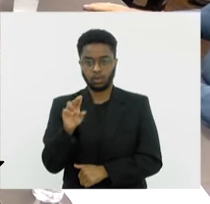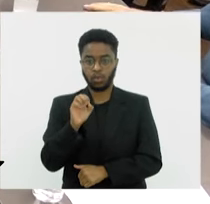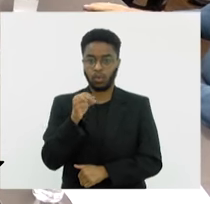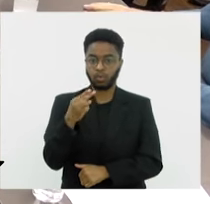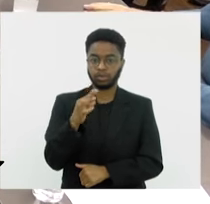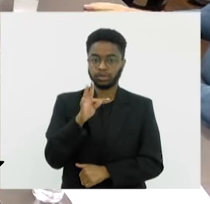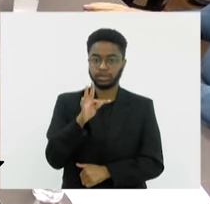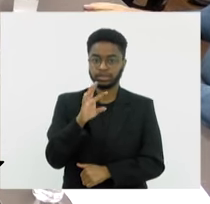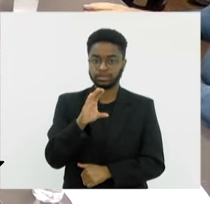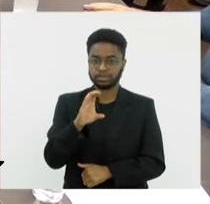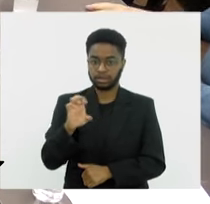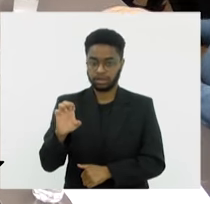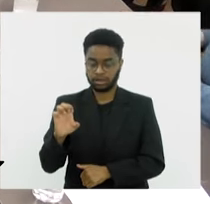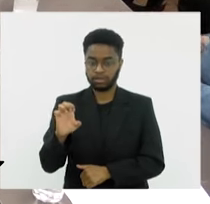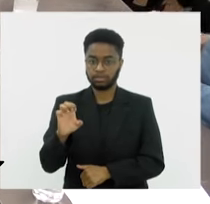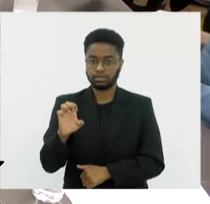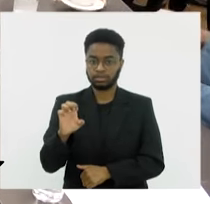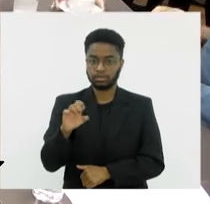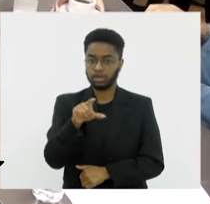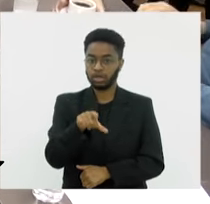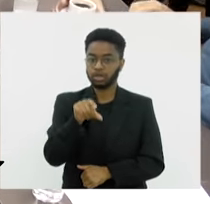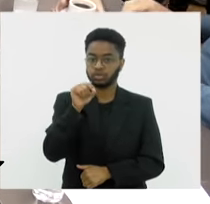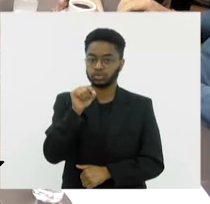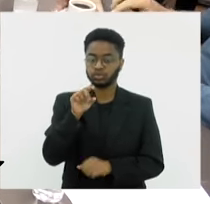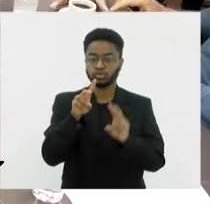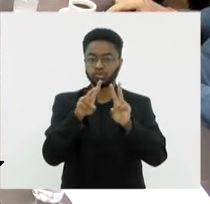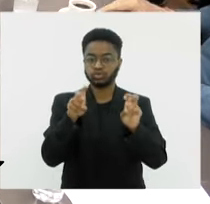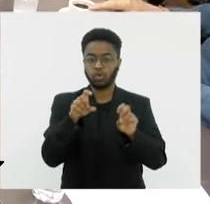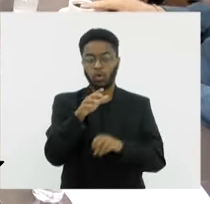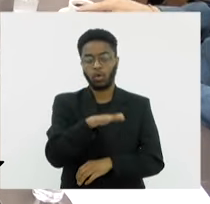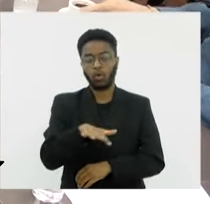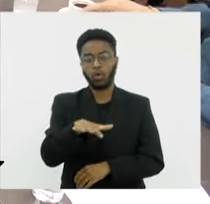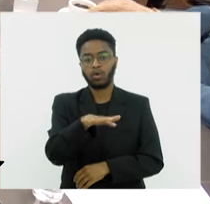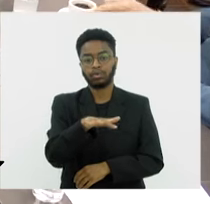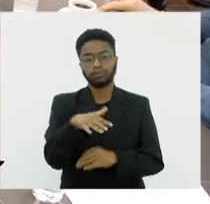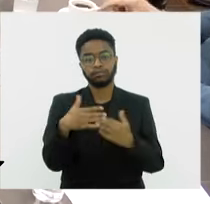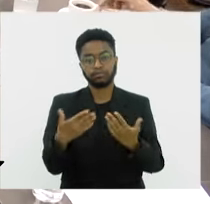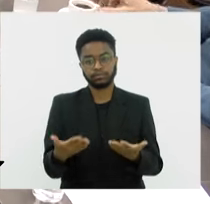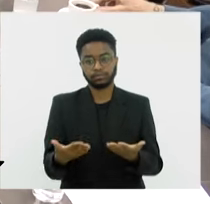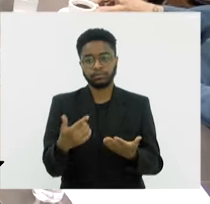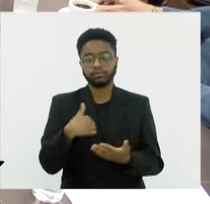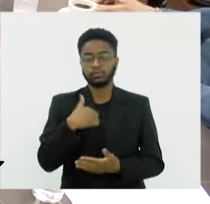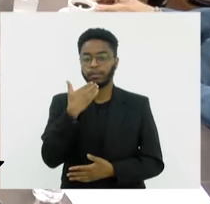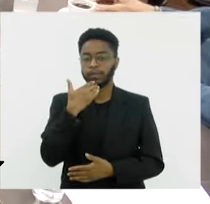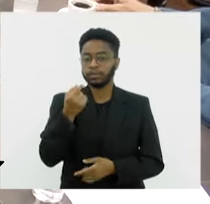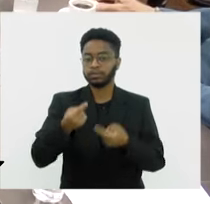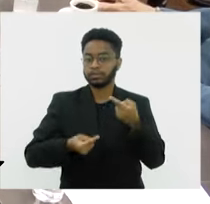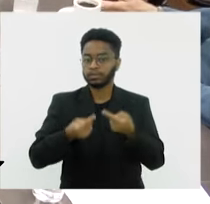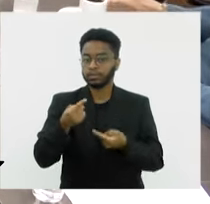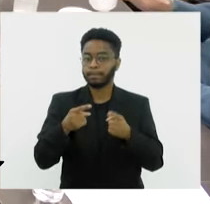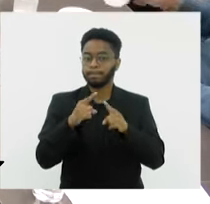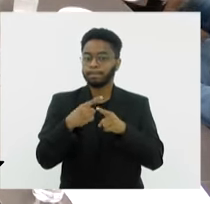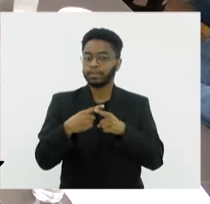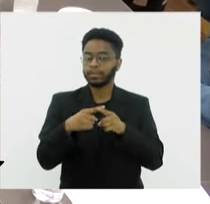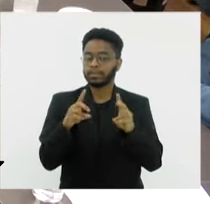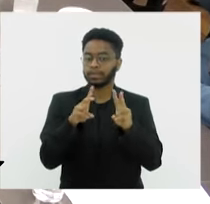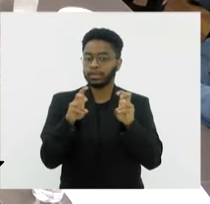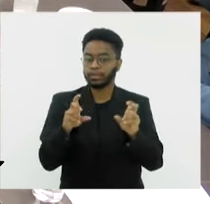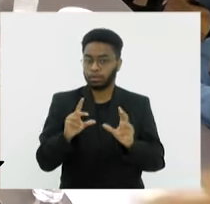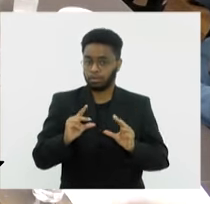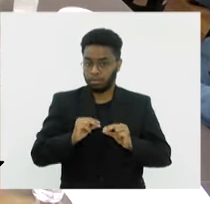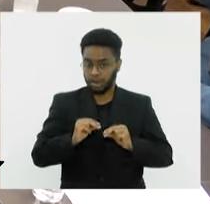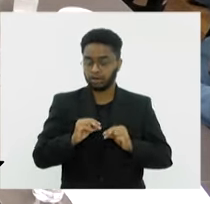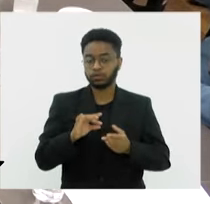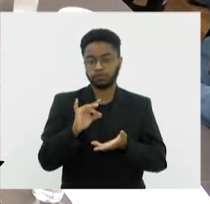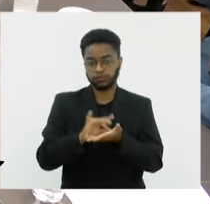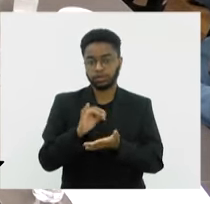TCE se opinarem sobre essa matéria. Então, estou pedindo para discutir, porque a questão do mérito ela